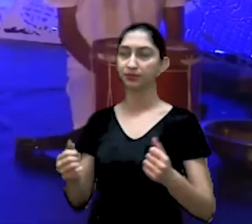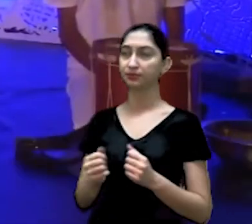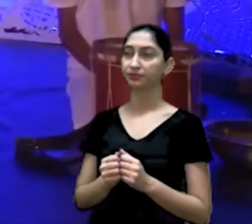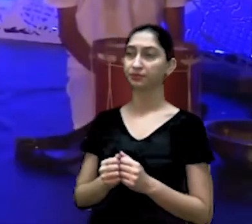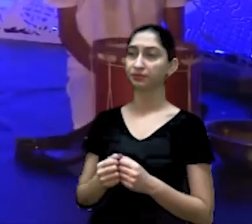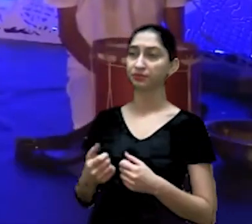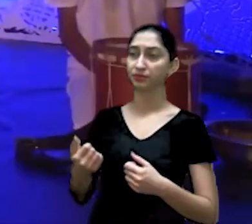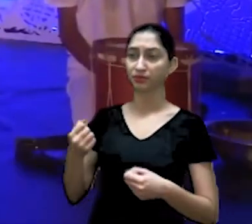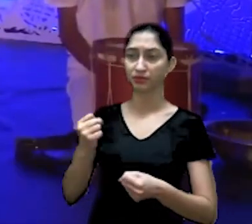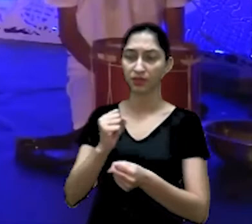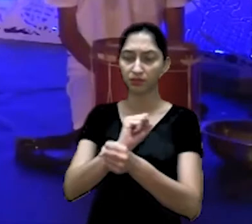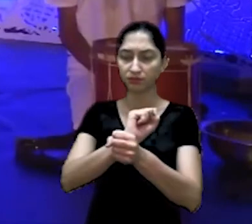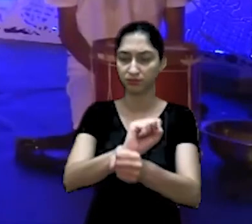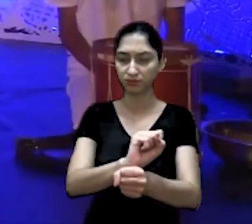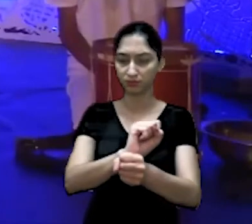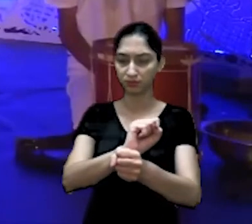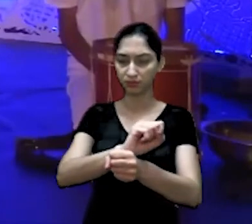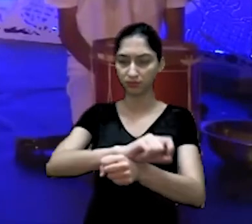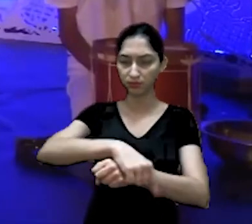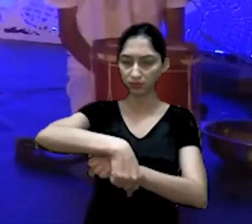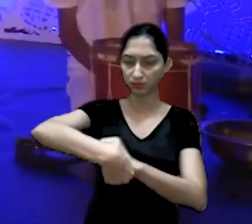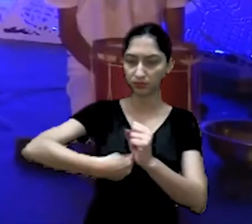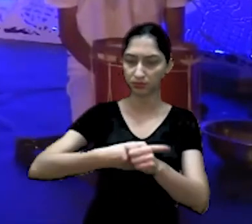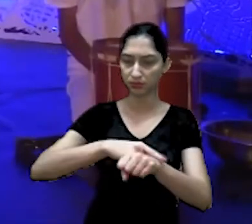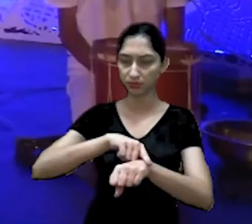um carro de boi.